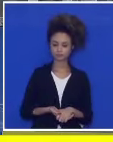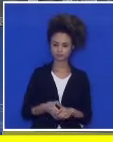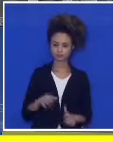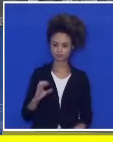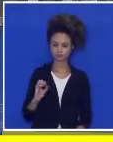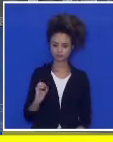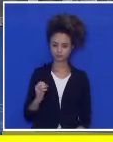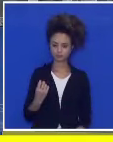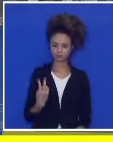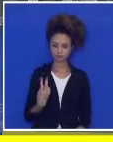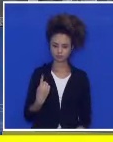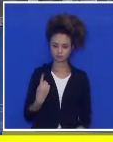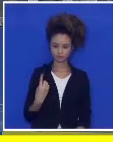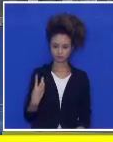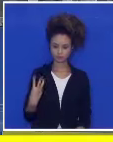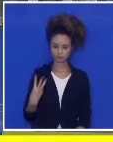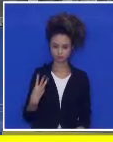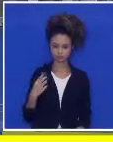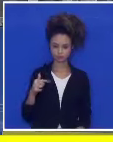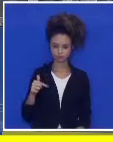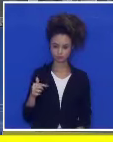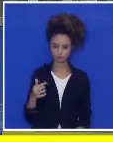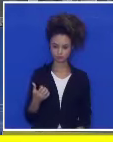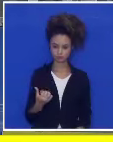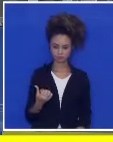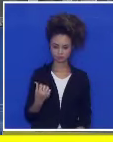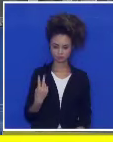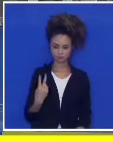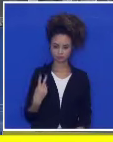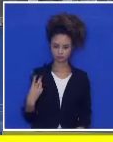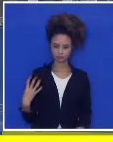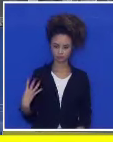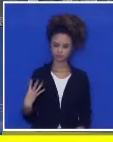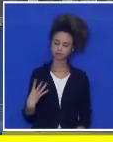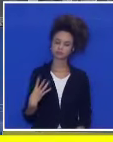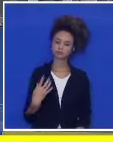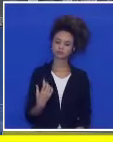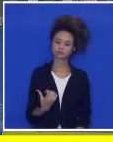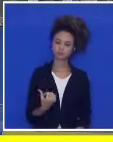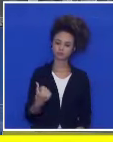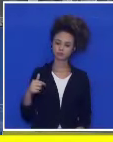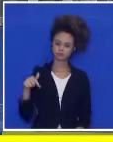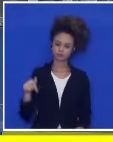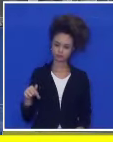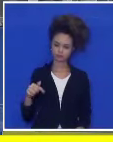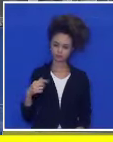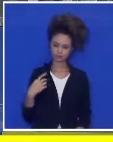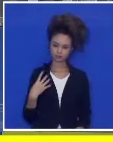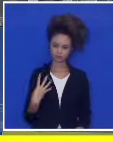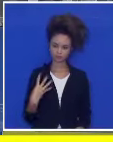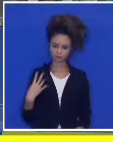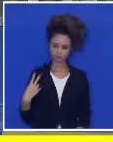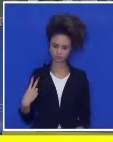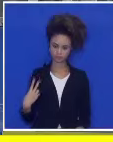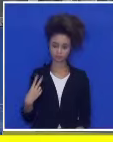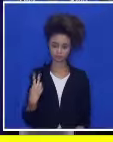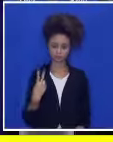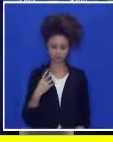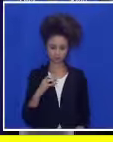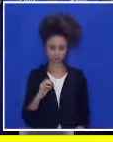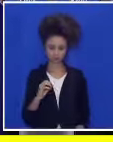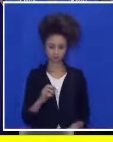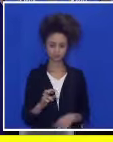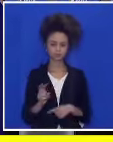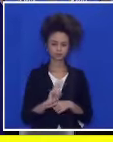foram 02, 13, 76, 24, 67, 42 e